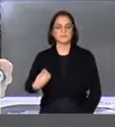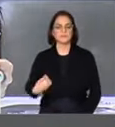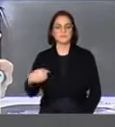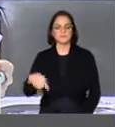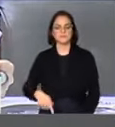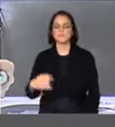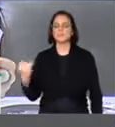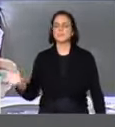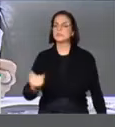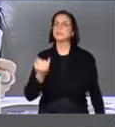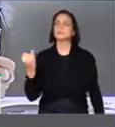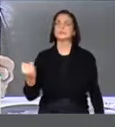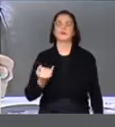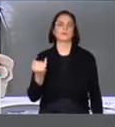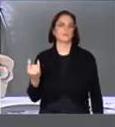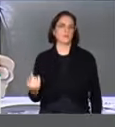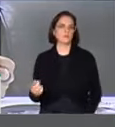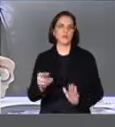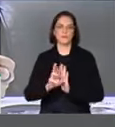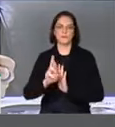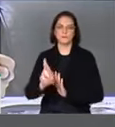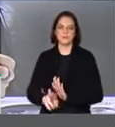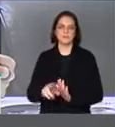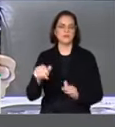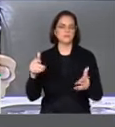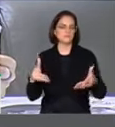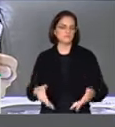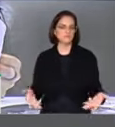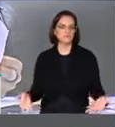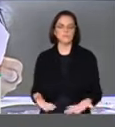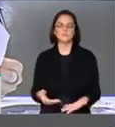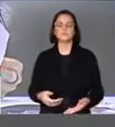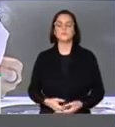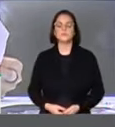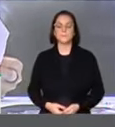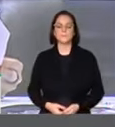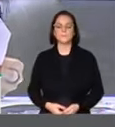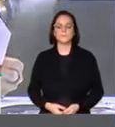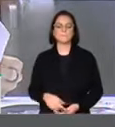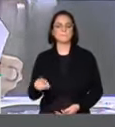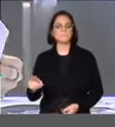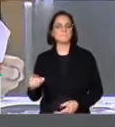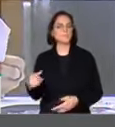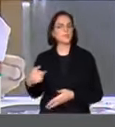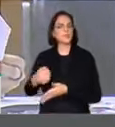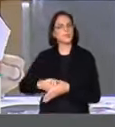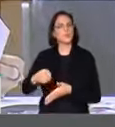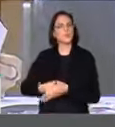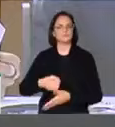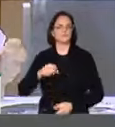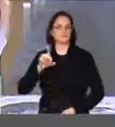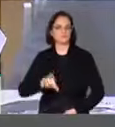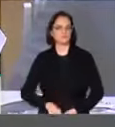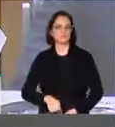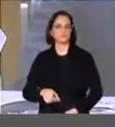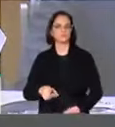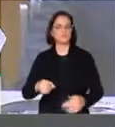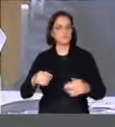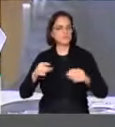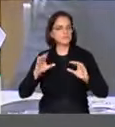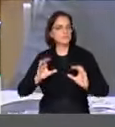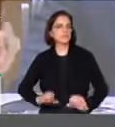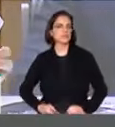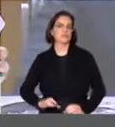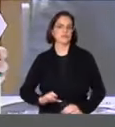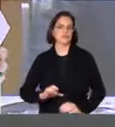e fundamental para a construção dos direitos e da cidadania LGBTI+, e